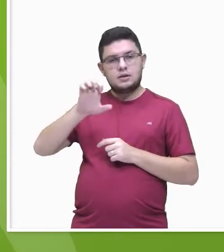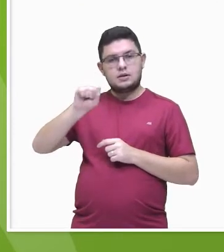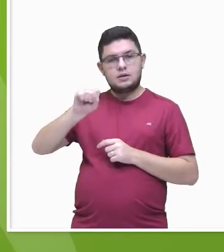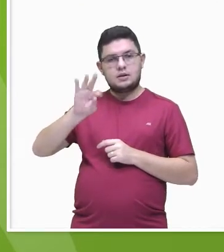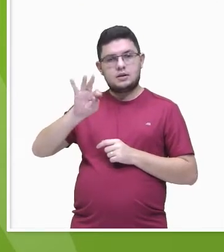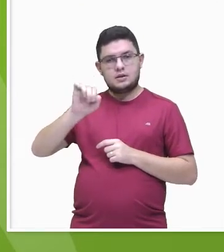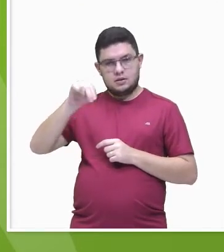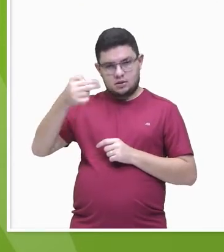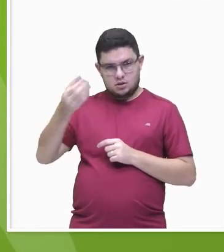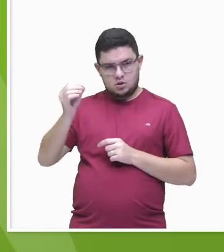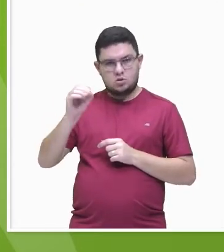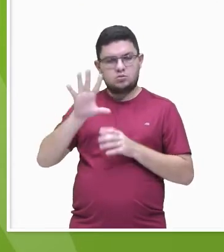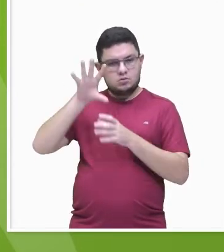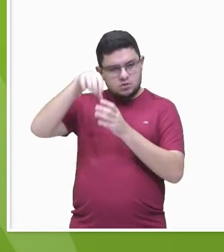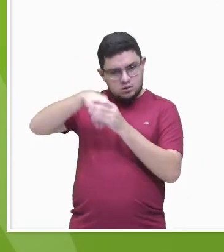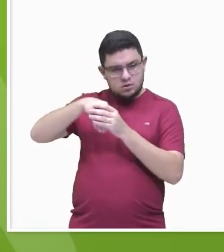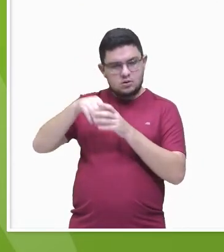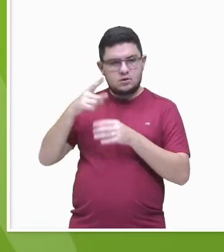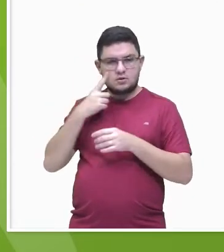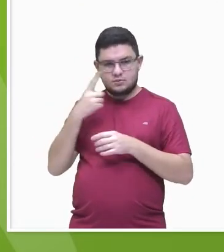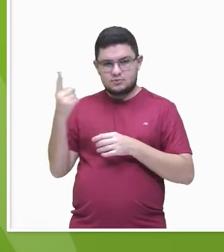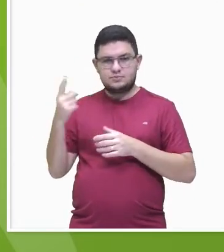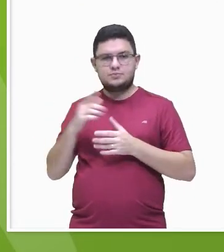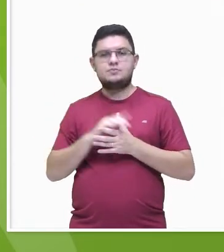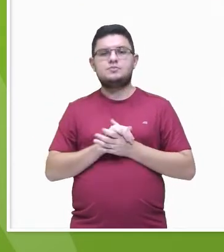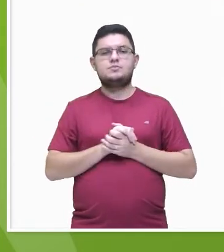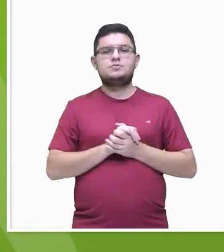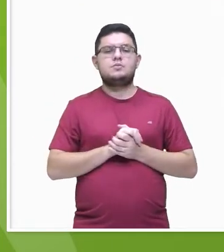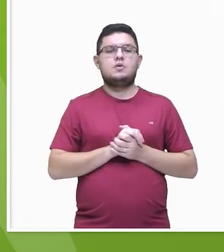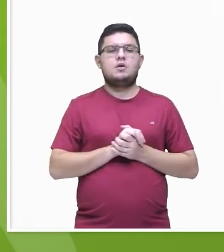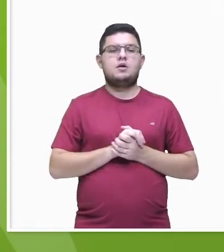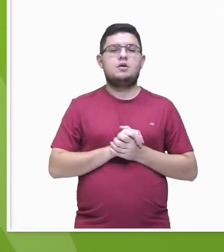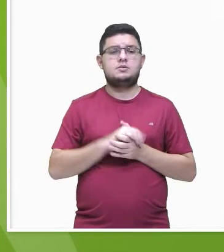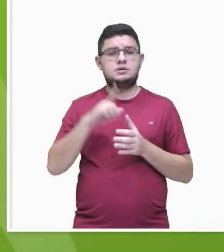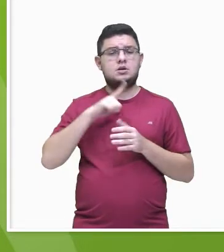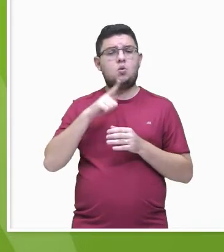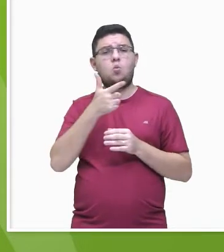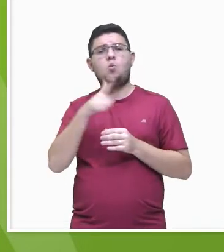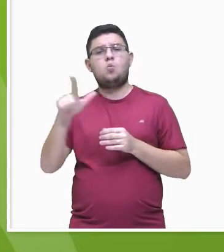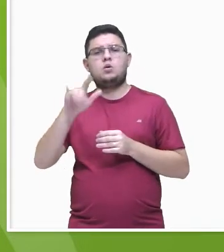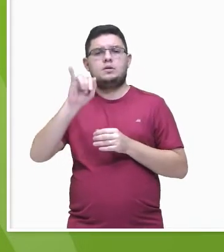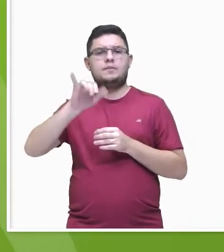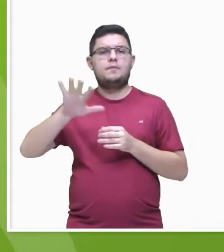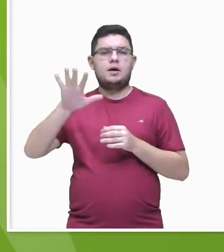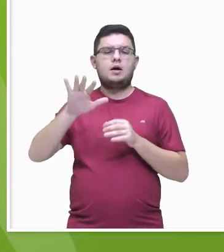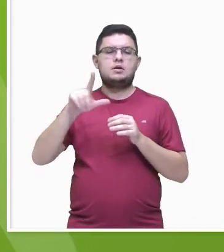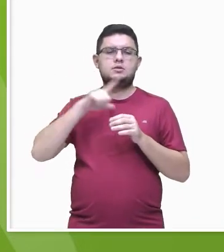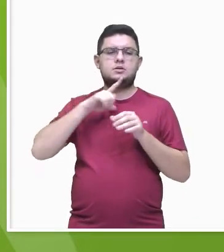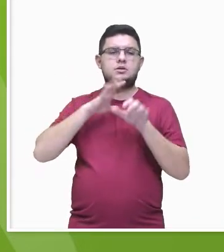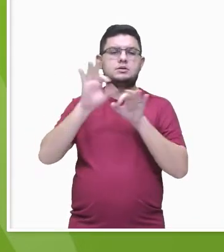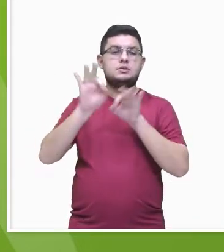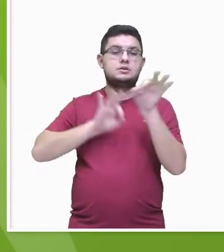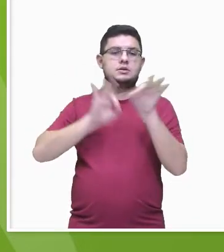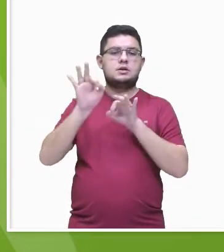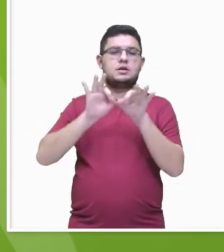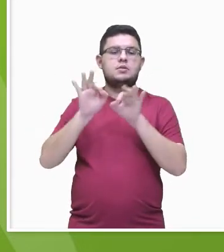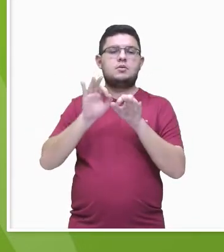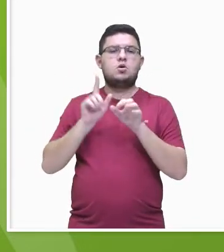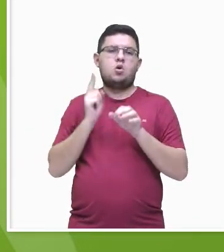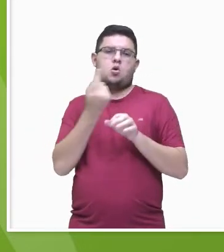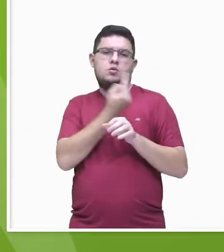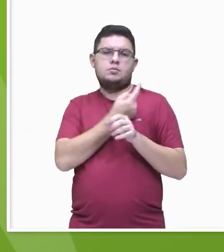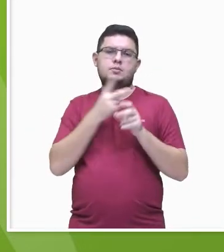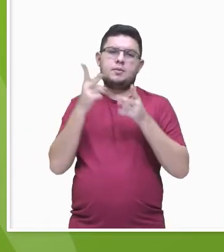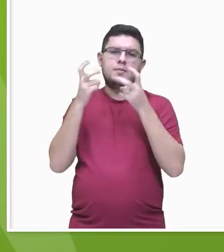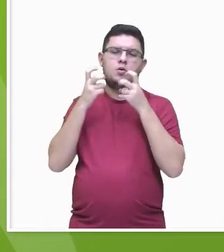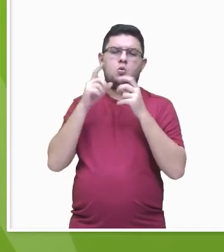ouriço, ok? Temos uma outra imagem, um outro esquema aí do ouriço para a gente observá-lo um pouquinho melhor, né, de uma outra forma,